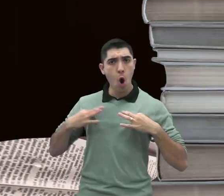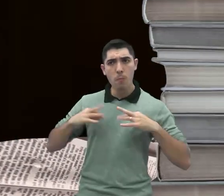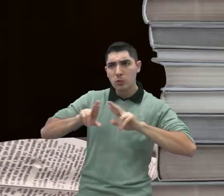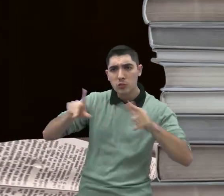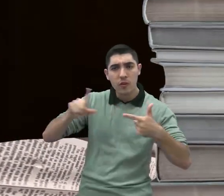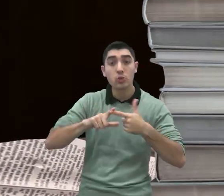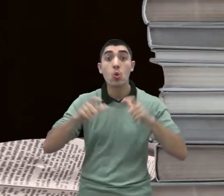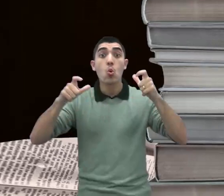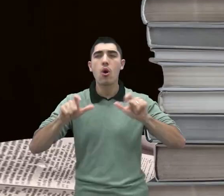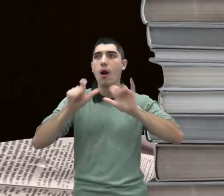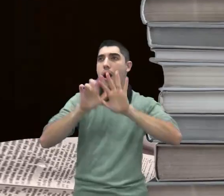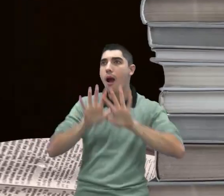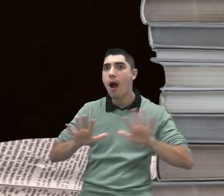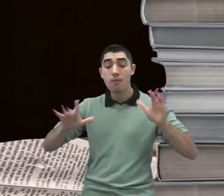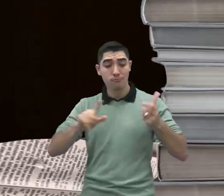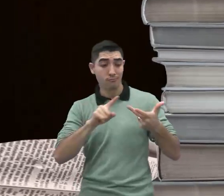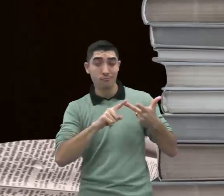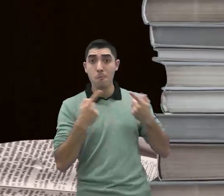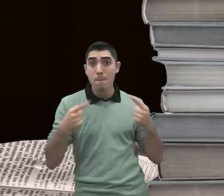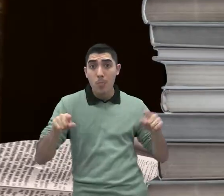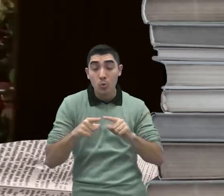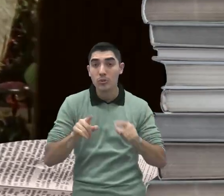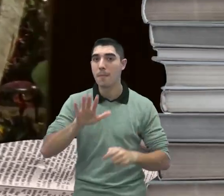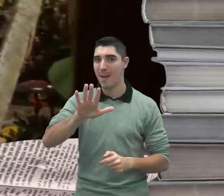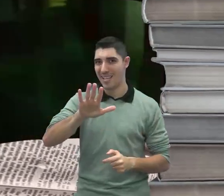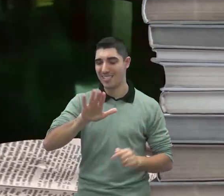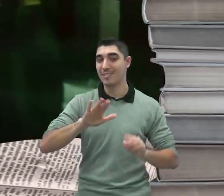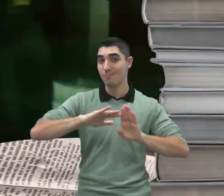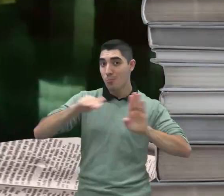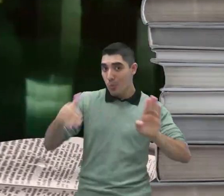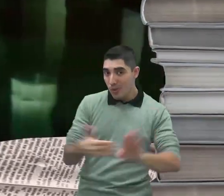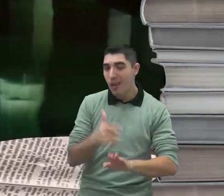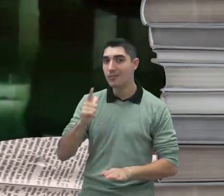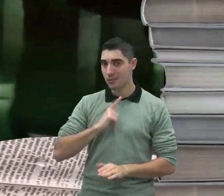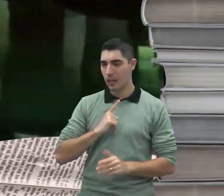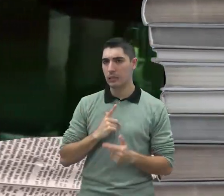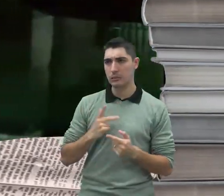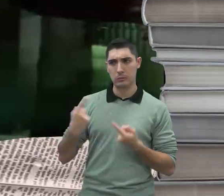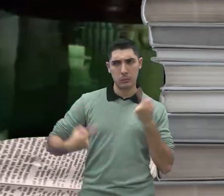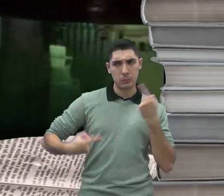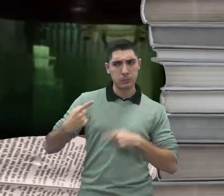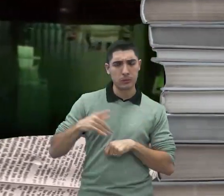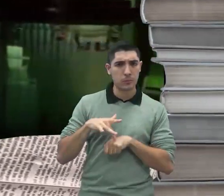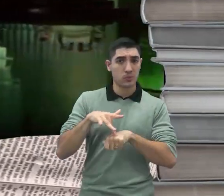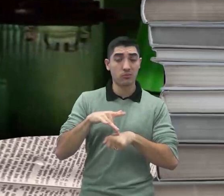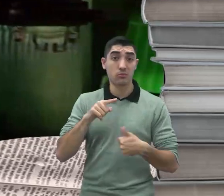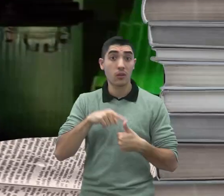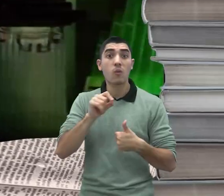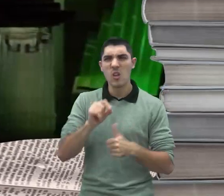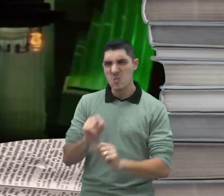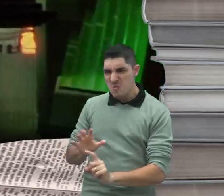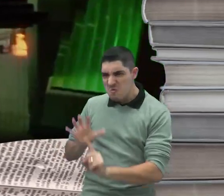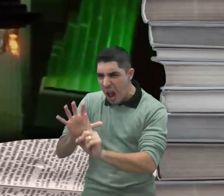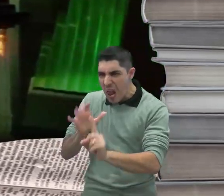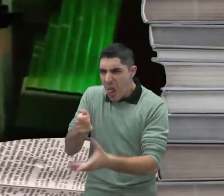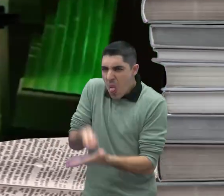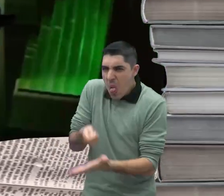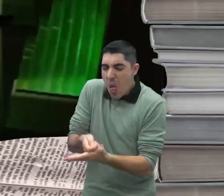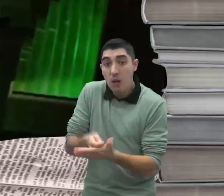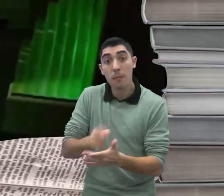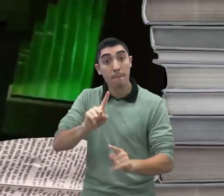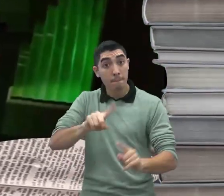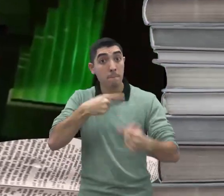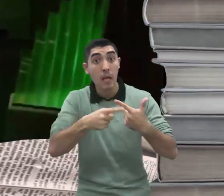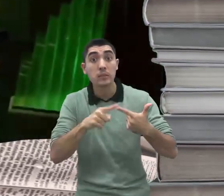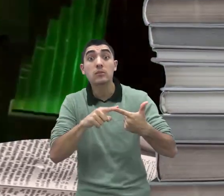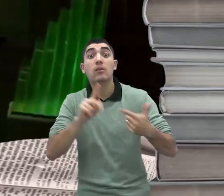figurinos, cenários e canções, mas também por polêmicas absurdas que vão desde o abuso psicológico